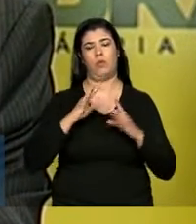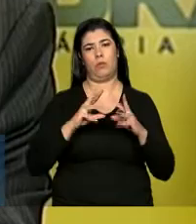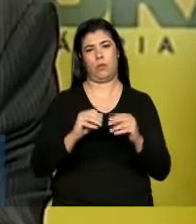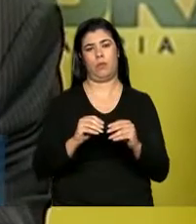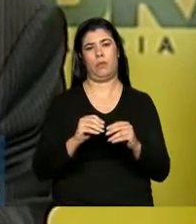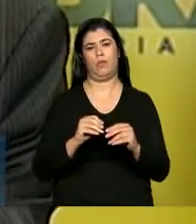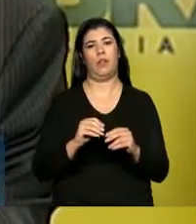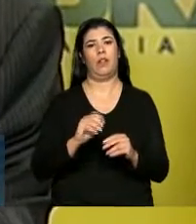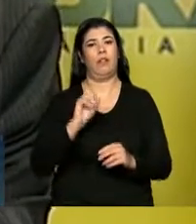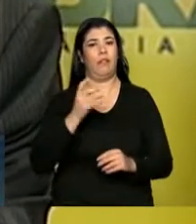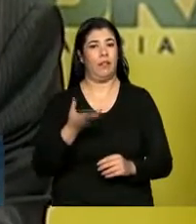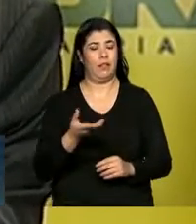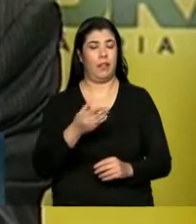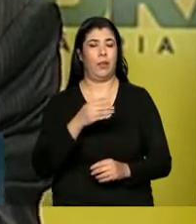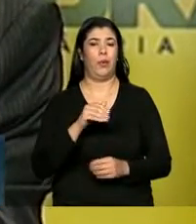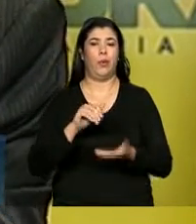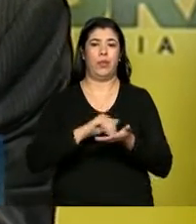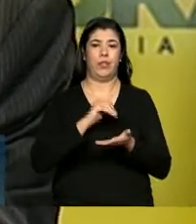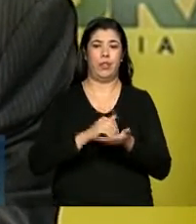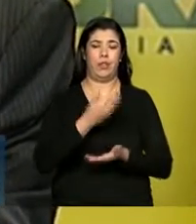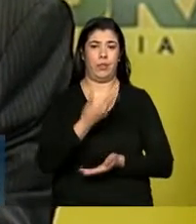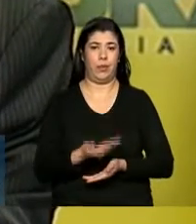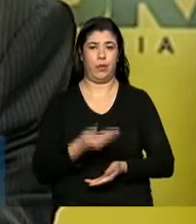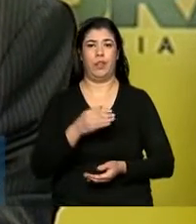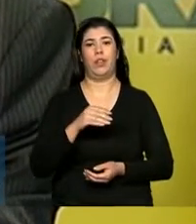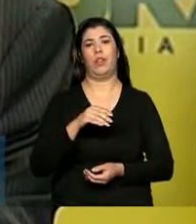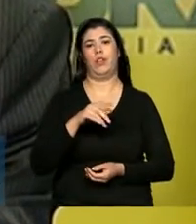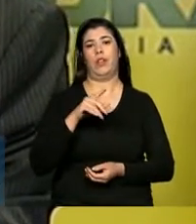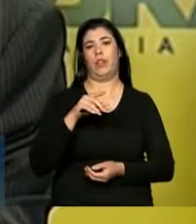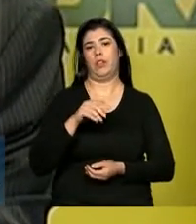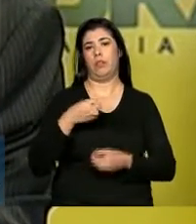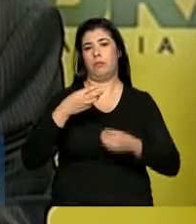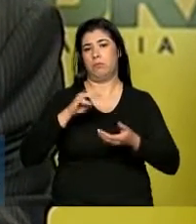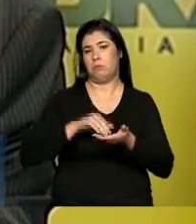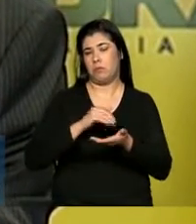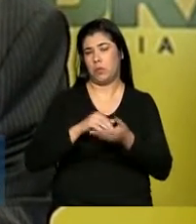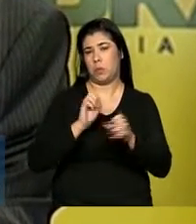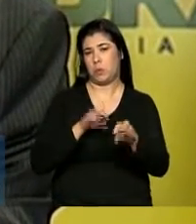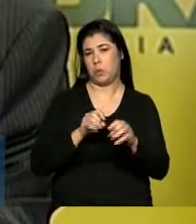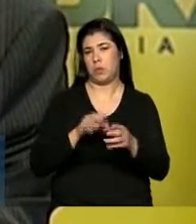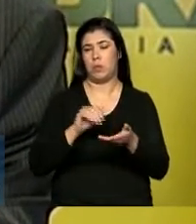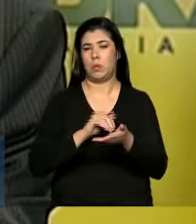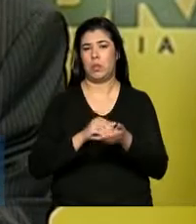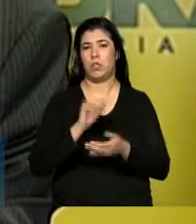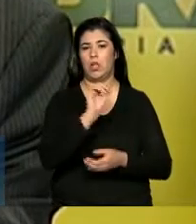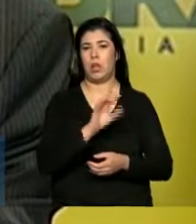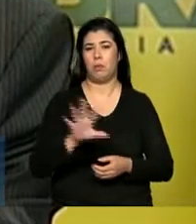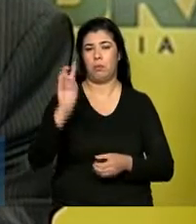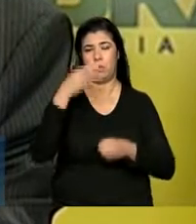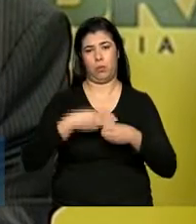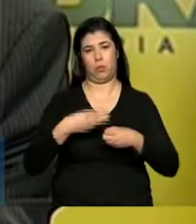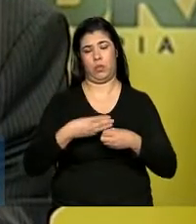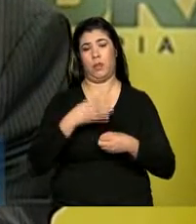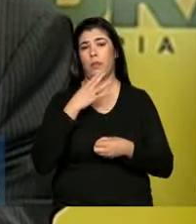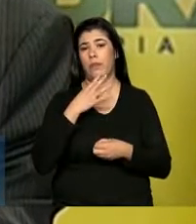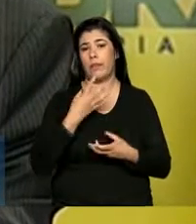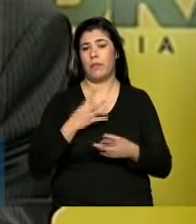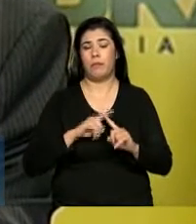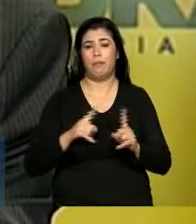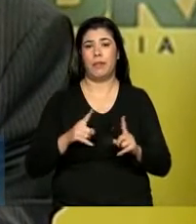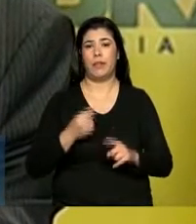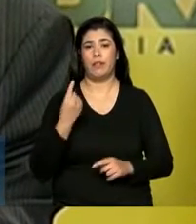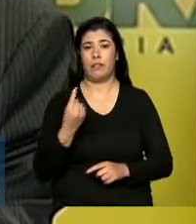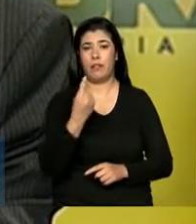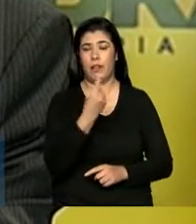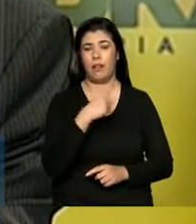que o secretário Deschan, o secretário de Educação, os secretários municipais sabem disso, conhecem, mas nós temos que fazer que